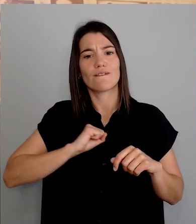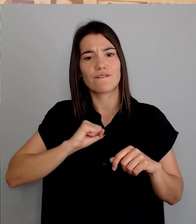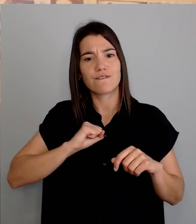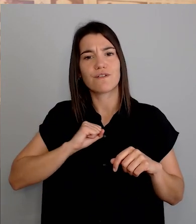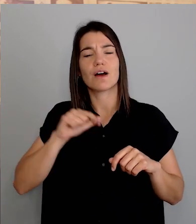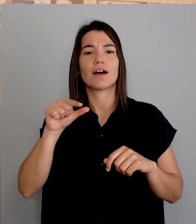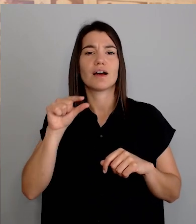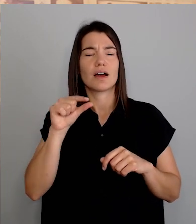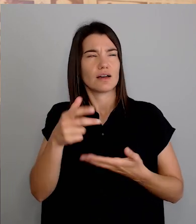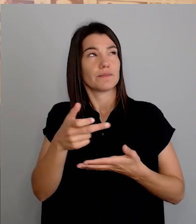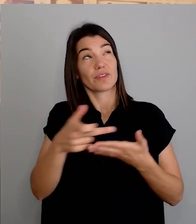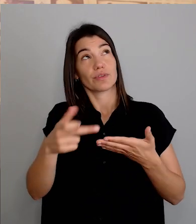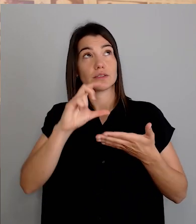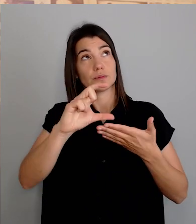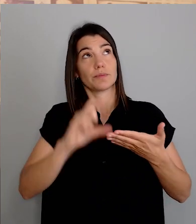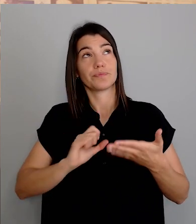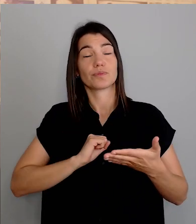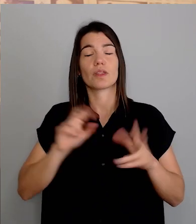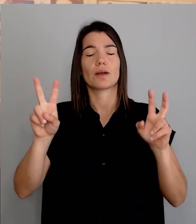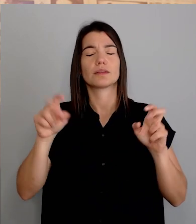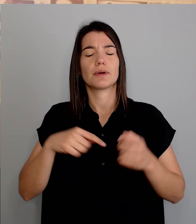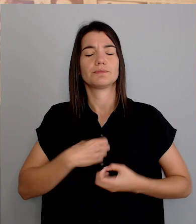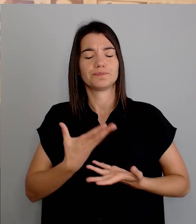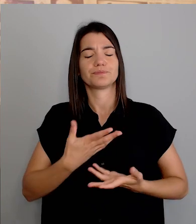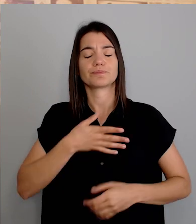with the two first first which are